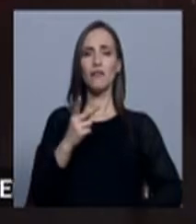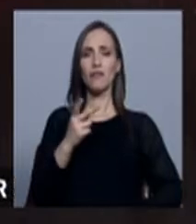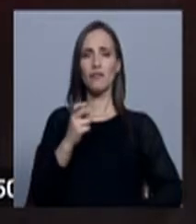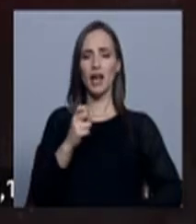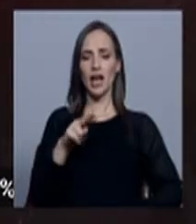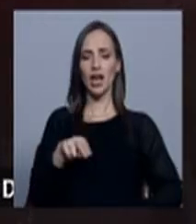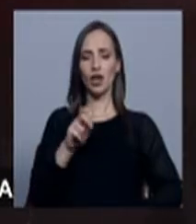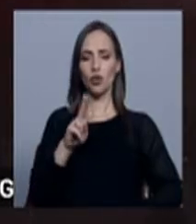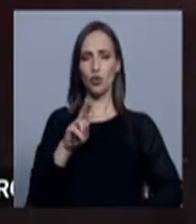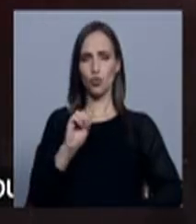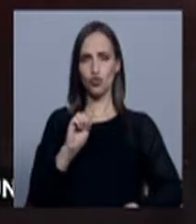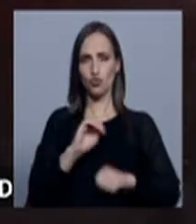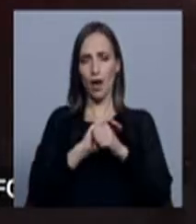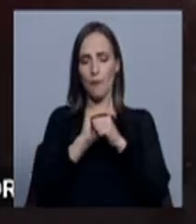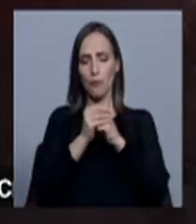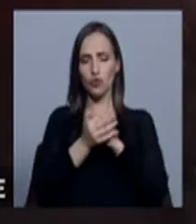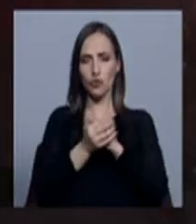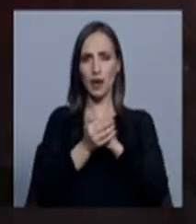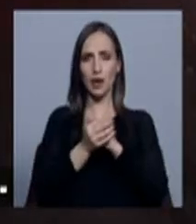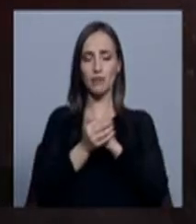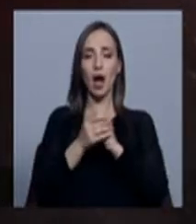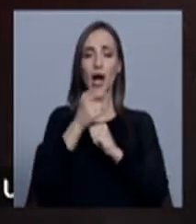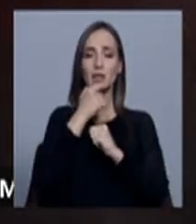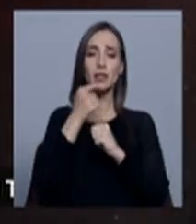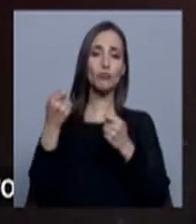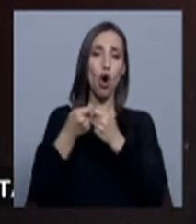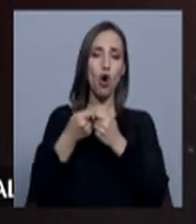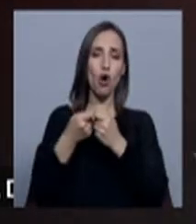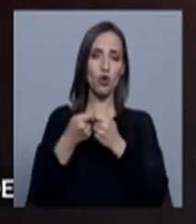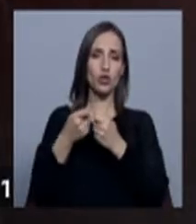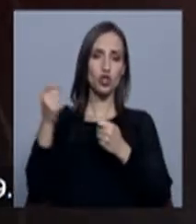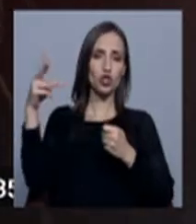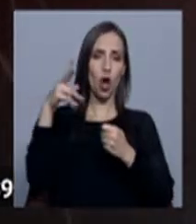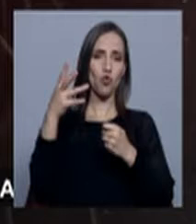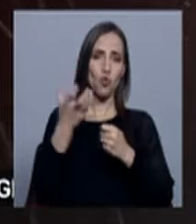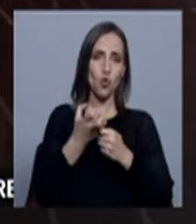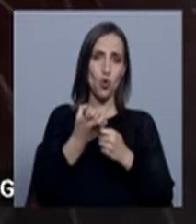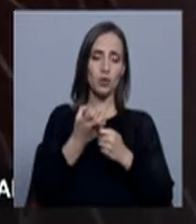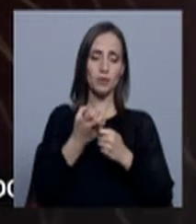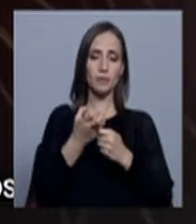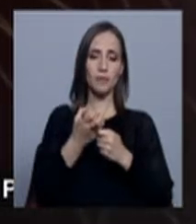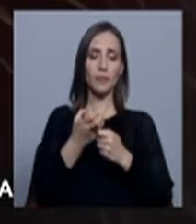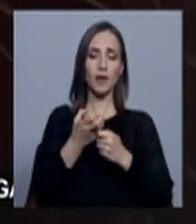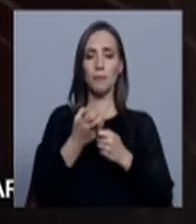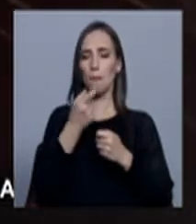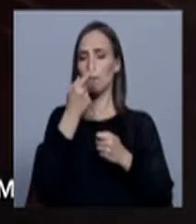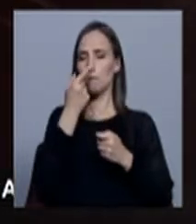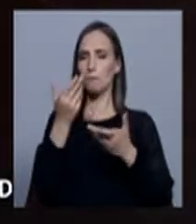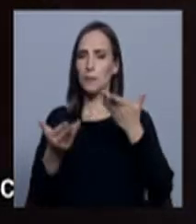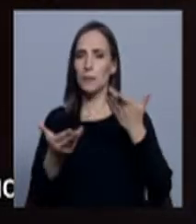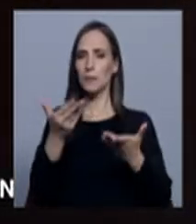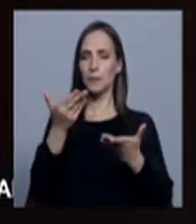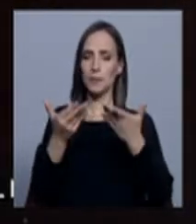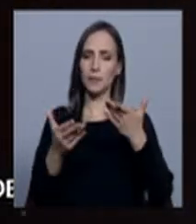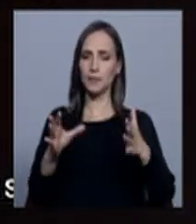também, no fundo, ao ciclo de atividade magnético do nosso próprio Sol, fazendo aqui uma interação muito íntima